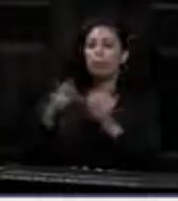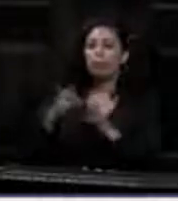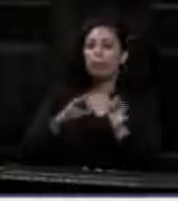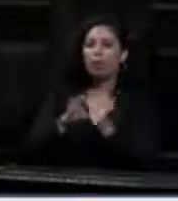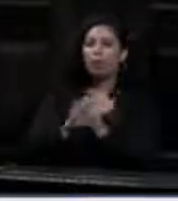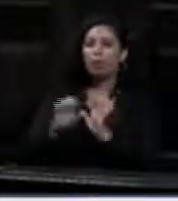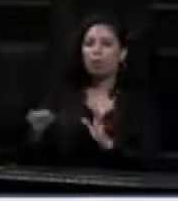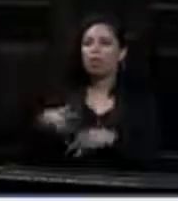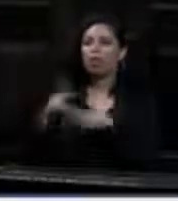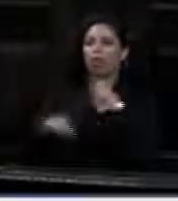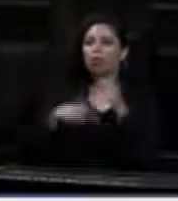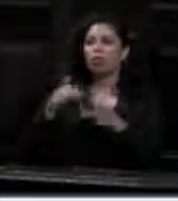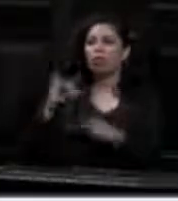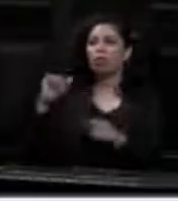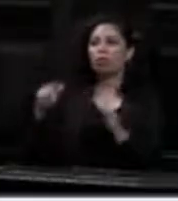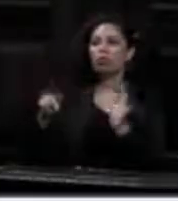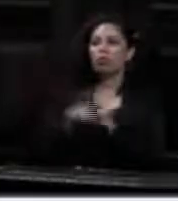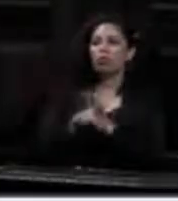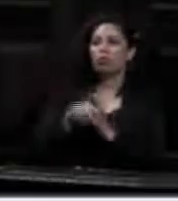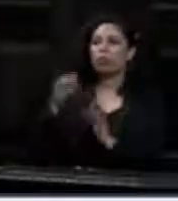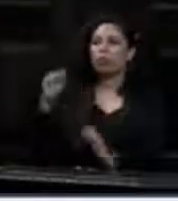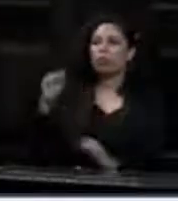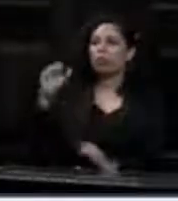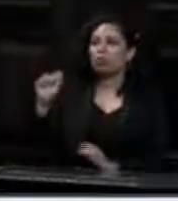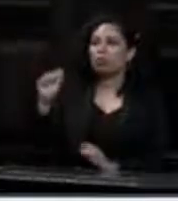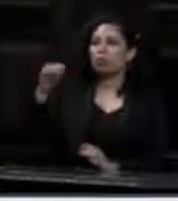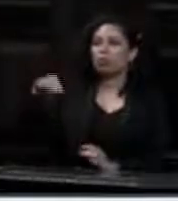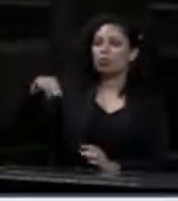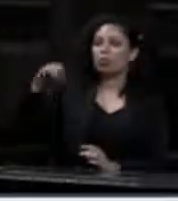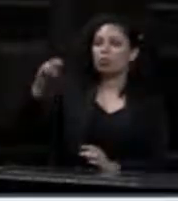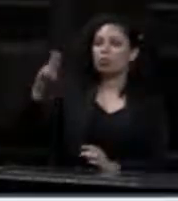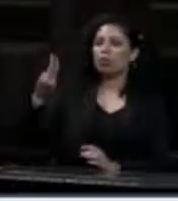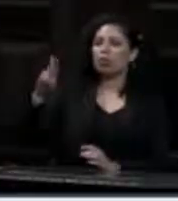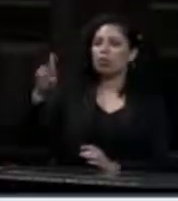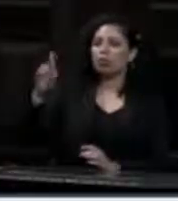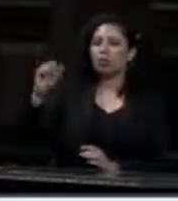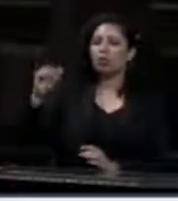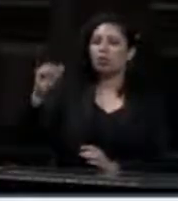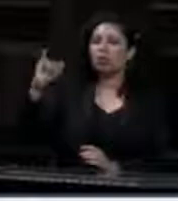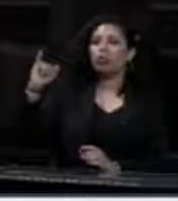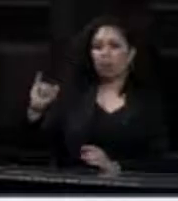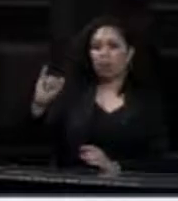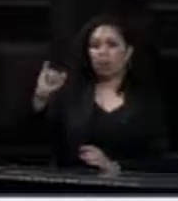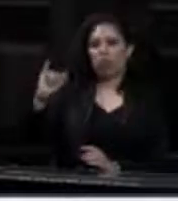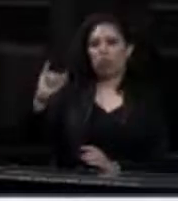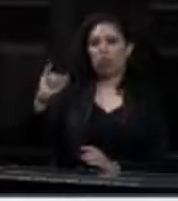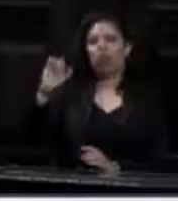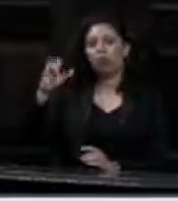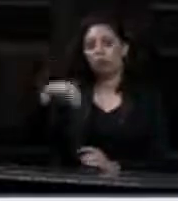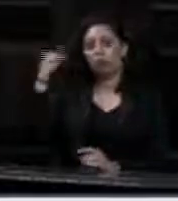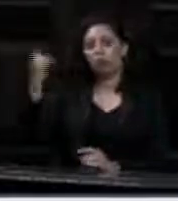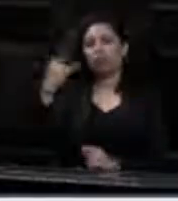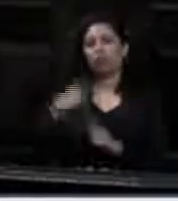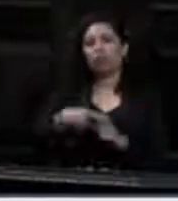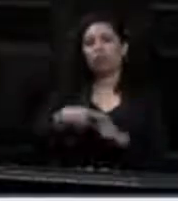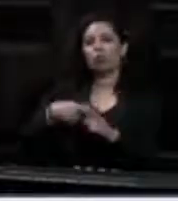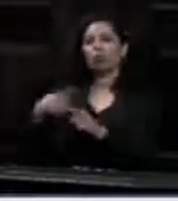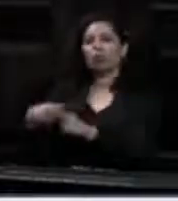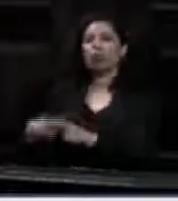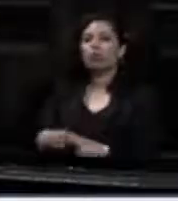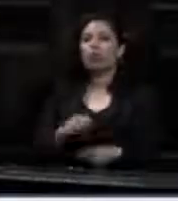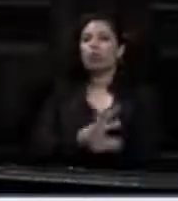população fluminense, é importante para essas pessoas que inclusive desenvolvem projetos sociais, ensinando a